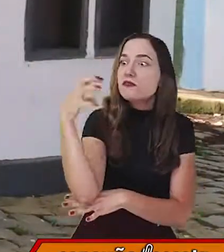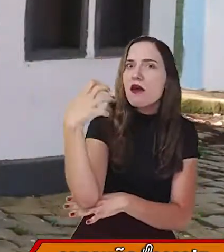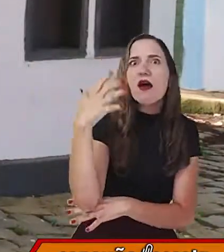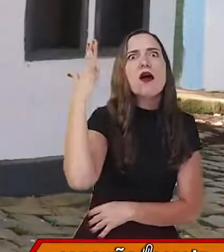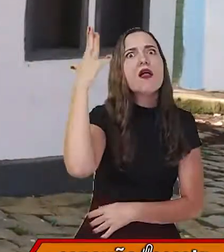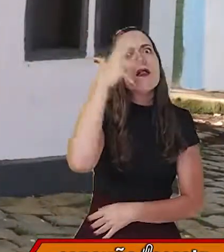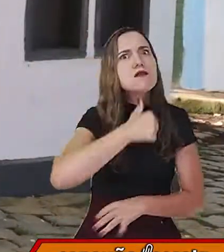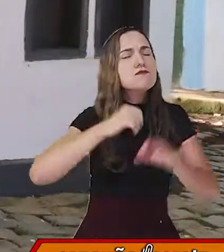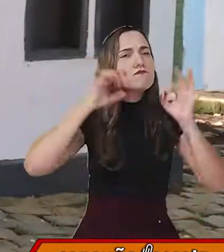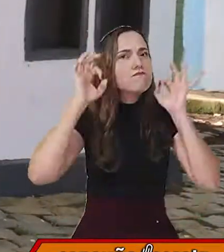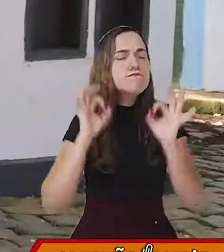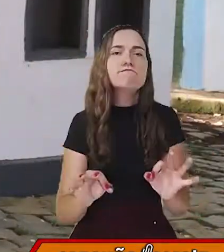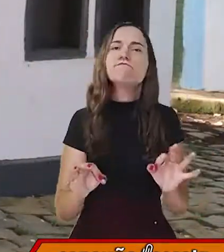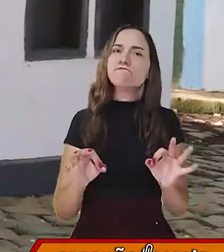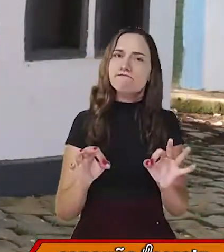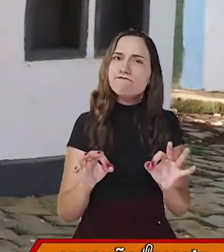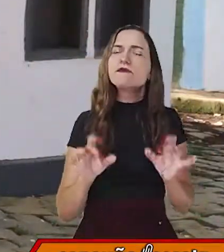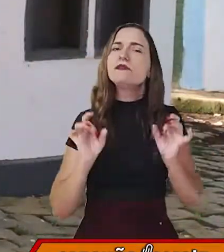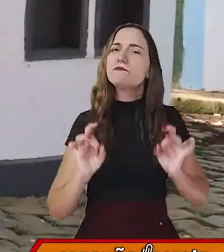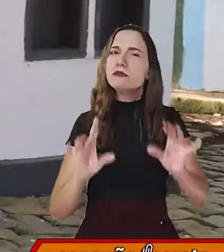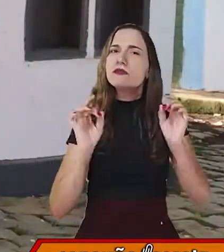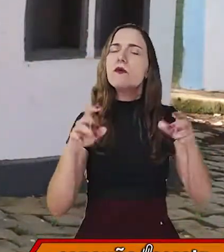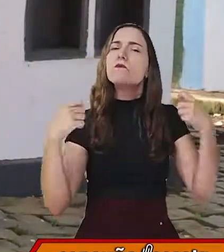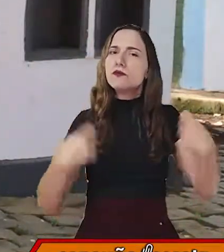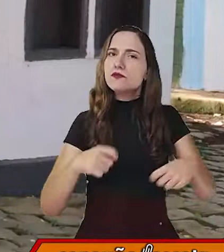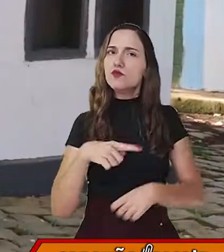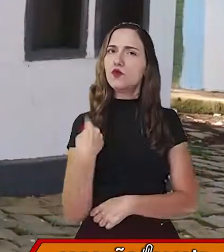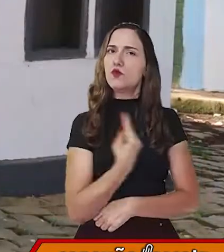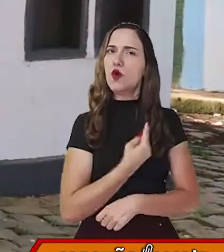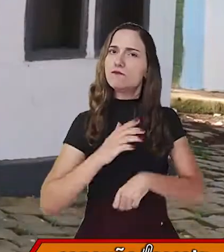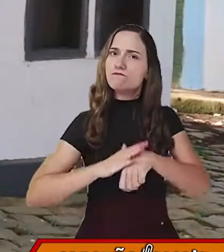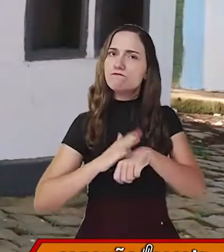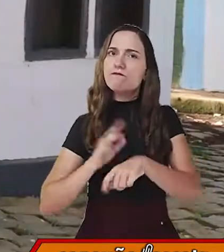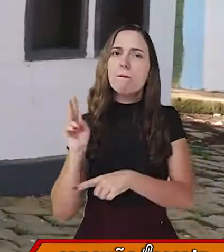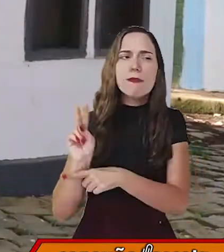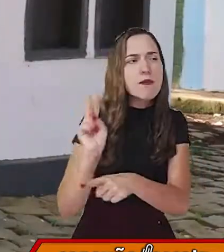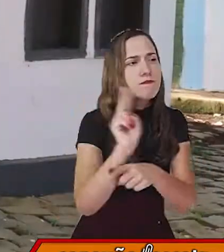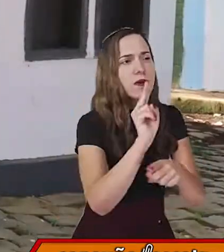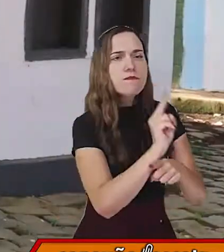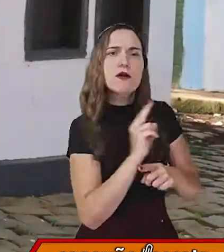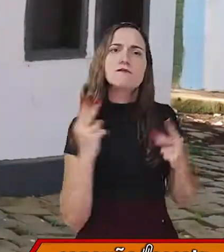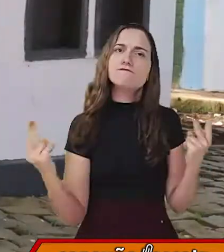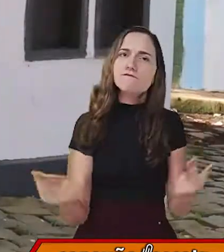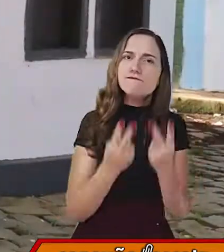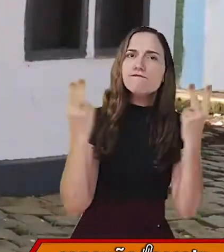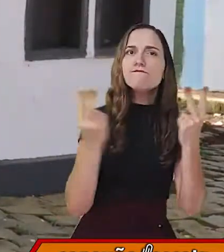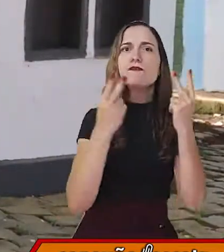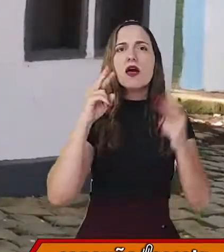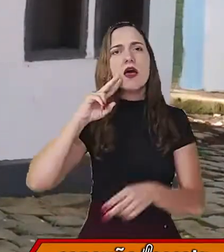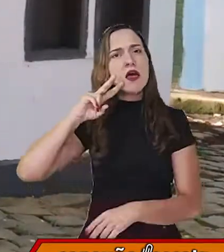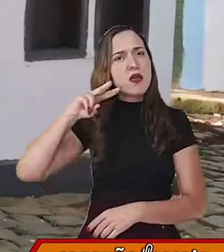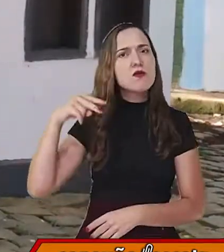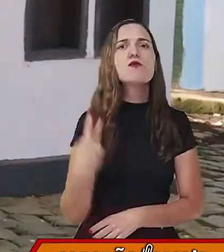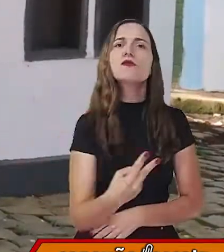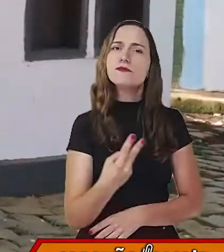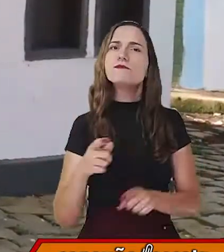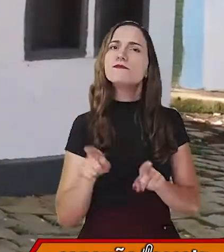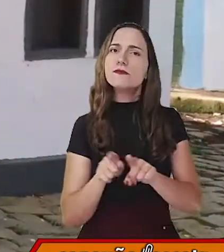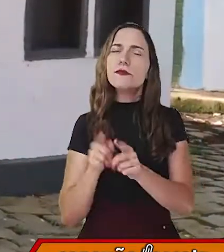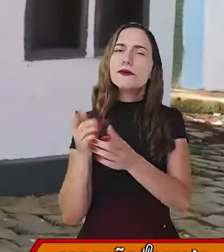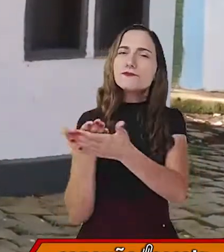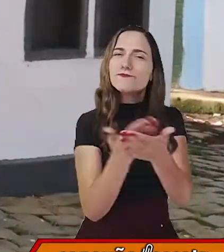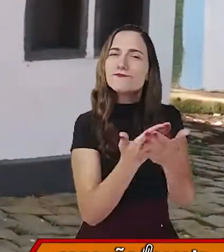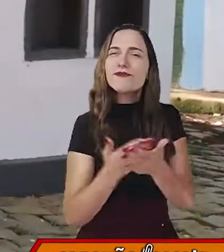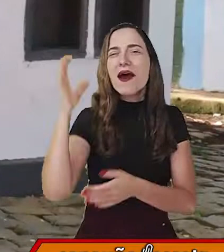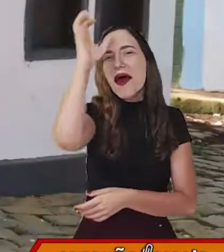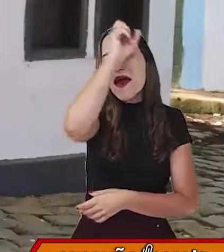nosso Cerrado é lindo, ele é exuberante, precisa ser preservado, valorizado, reconhecido